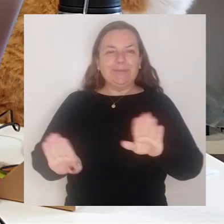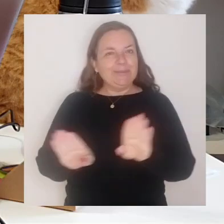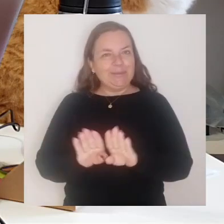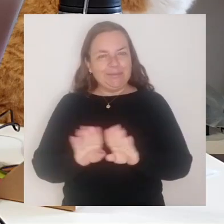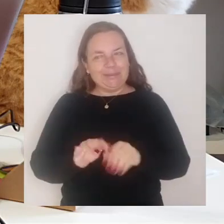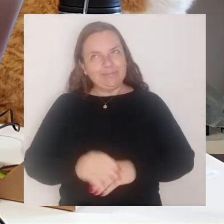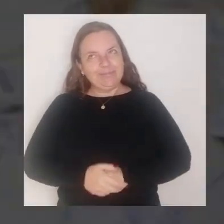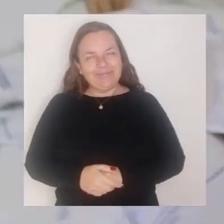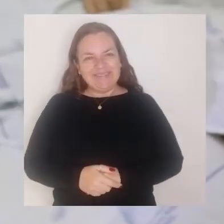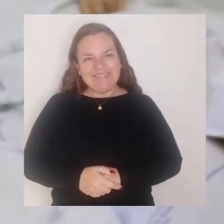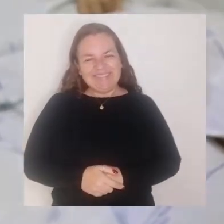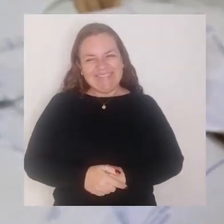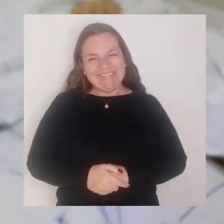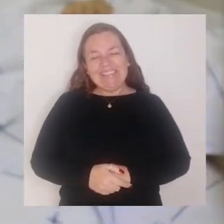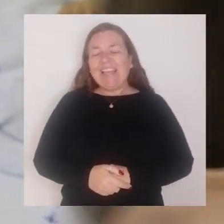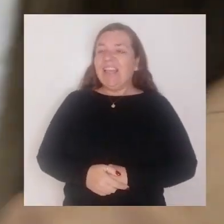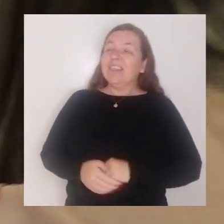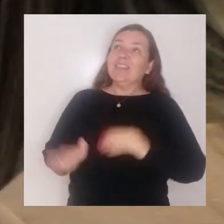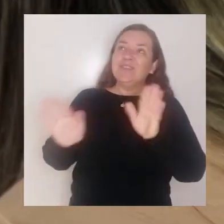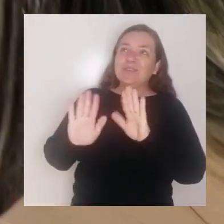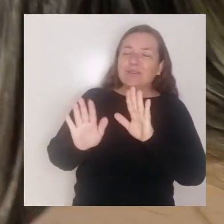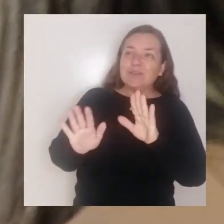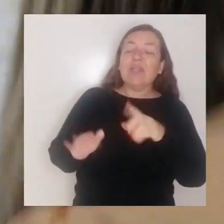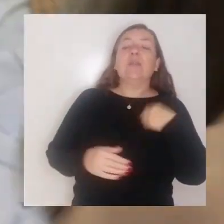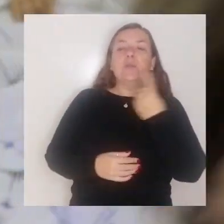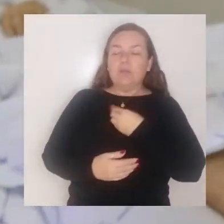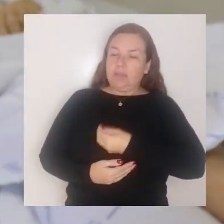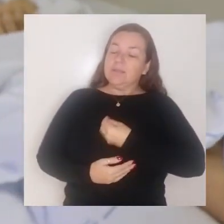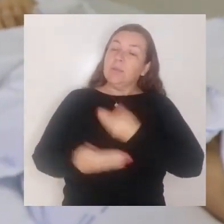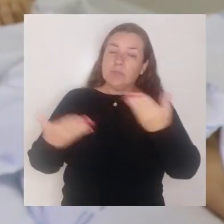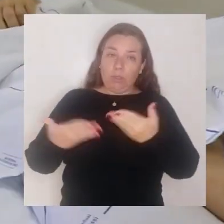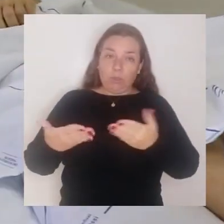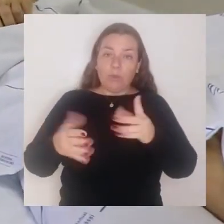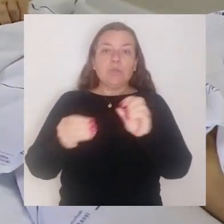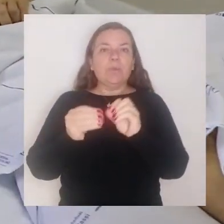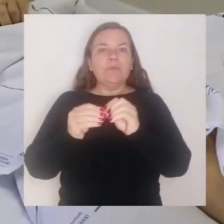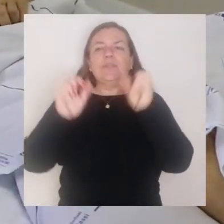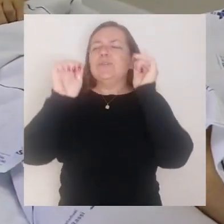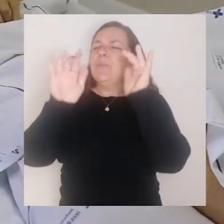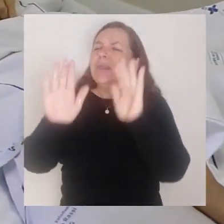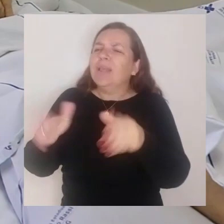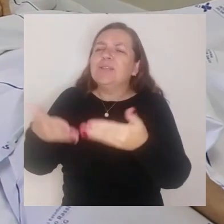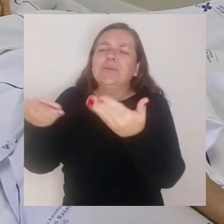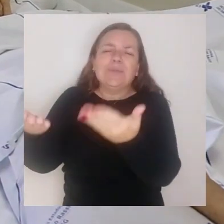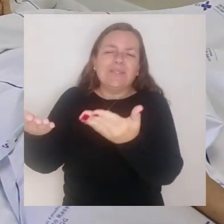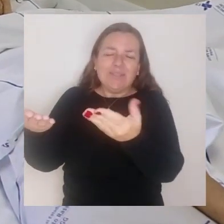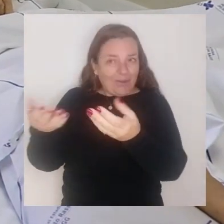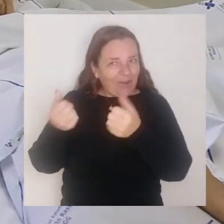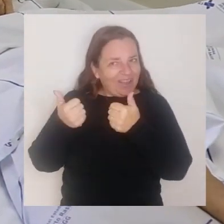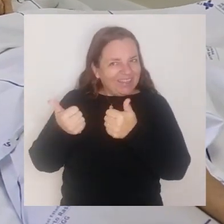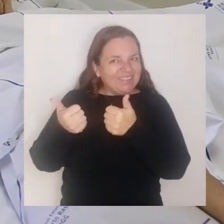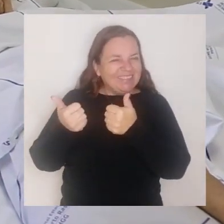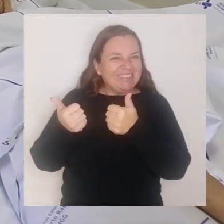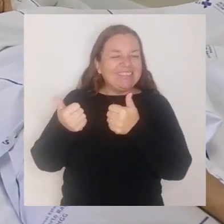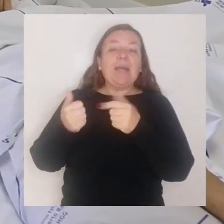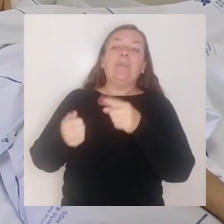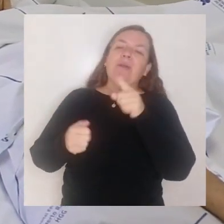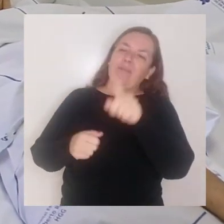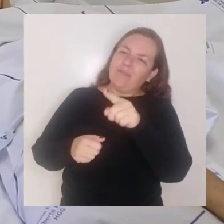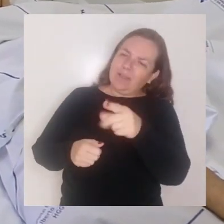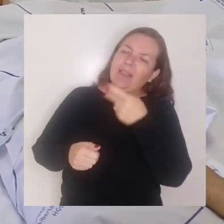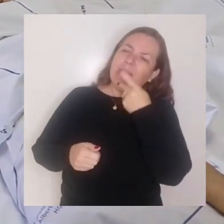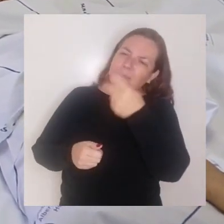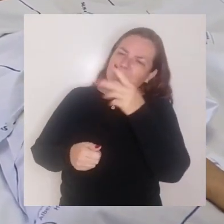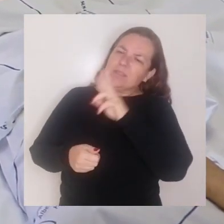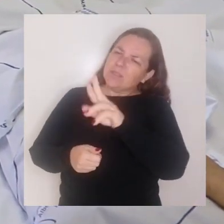se emocionando. Dona Rogéria, a gente veio hoje para fazer essa homenagem para a senhora, viu? Para dizer que a senhora é